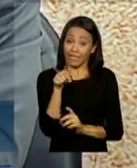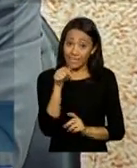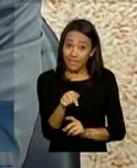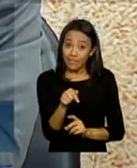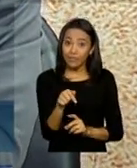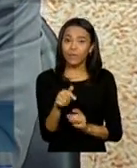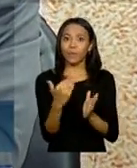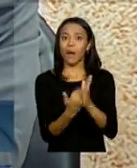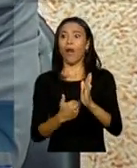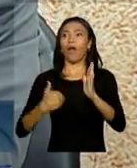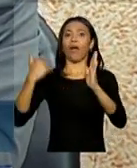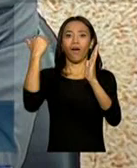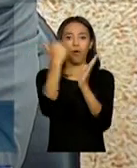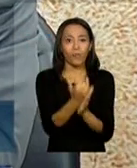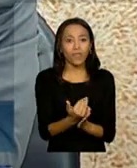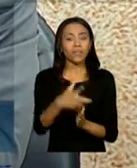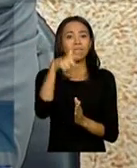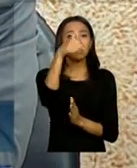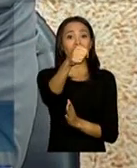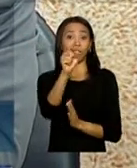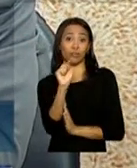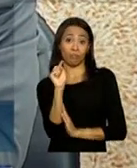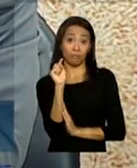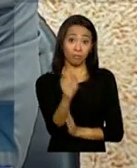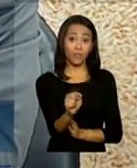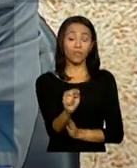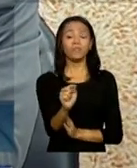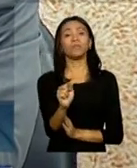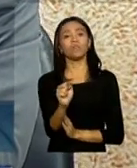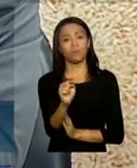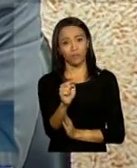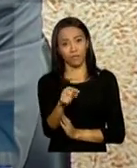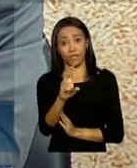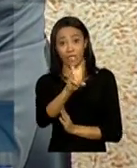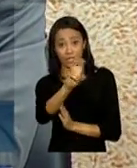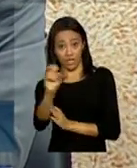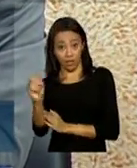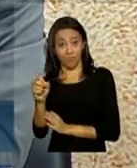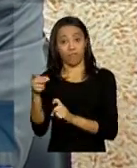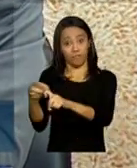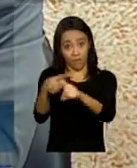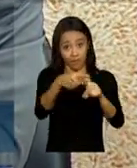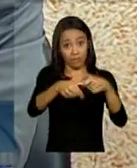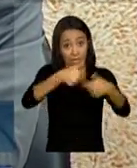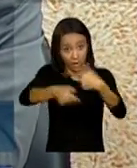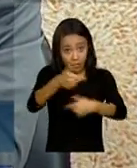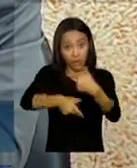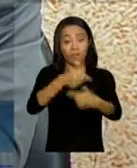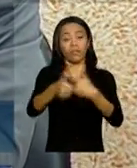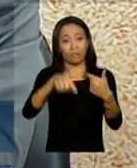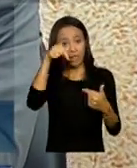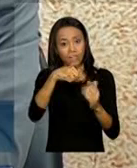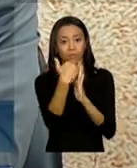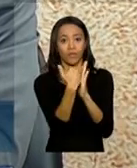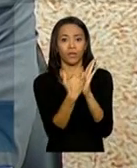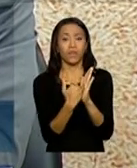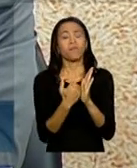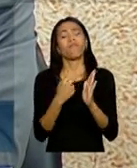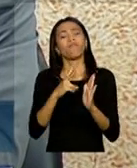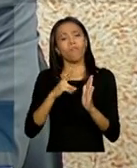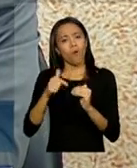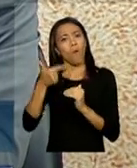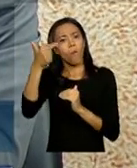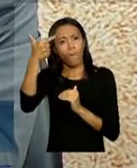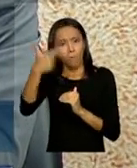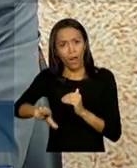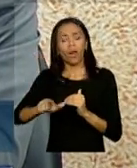de 7500 médicos atuando no programa Mais Médicos e teremos né uma nova chamada que que